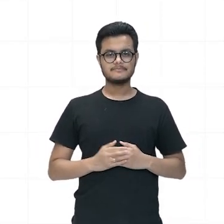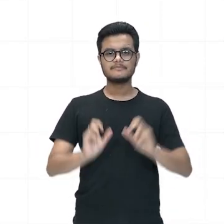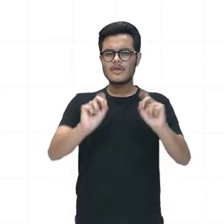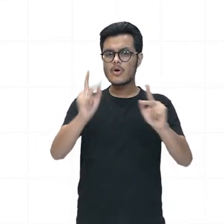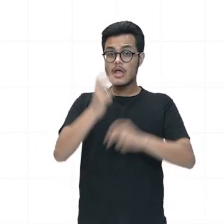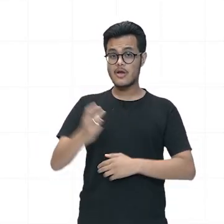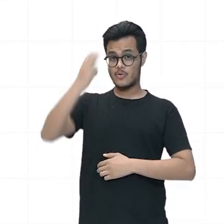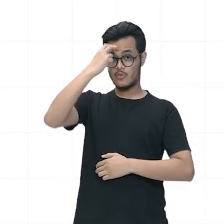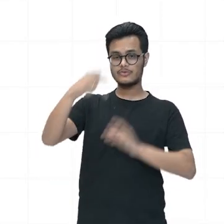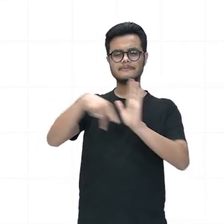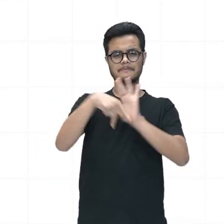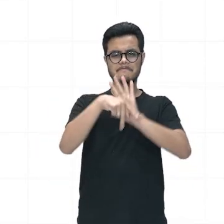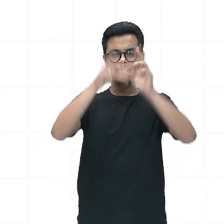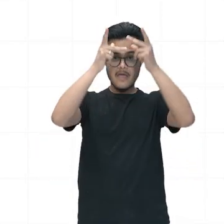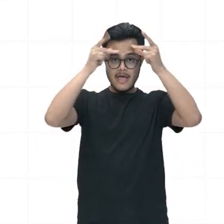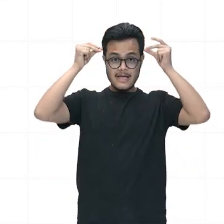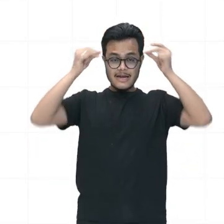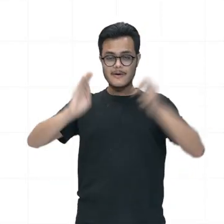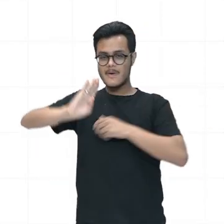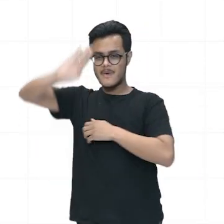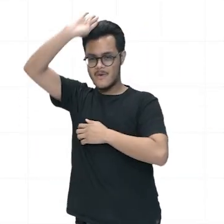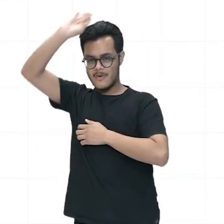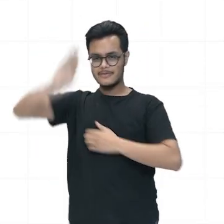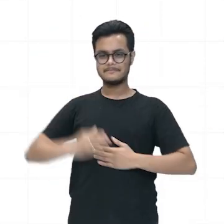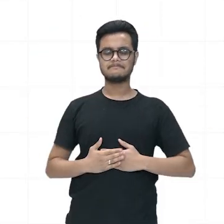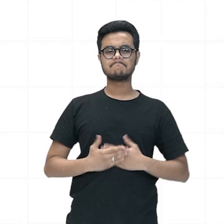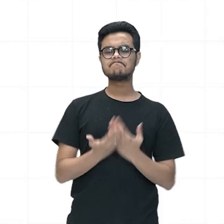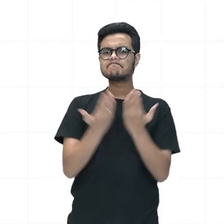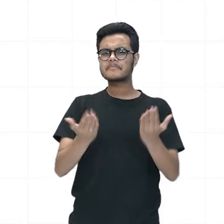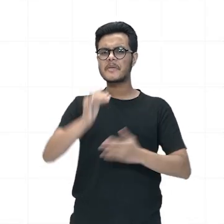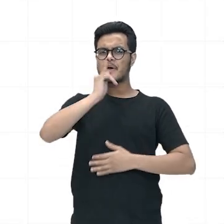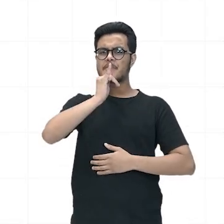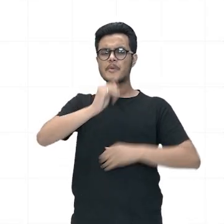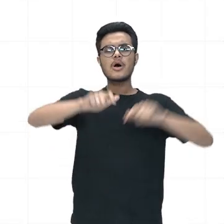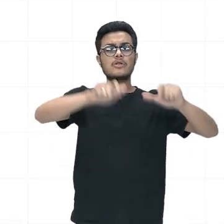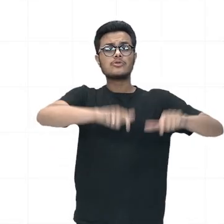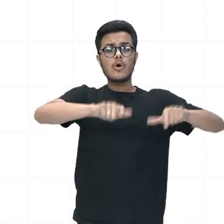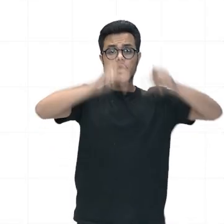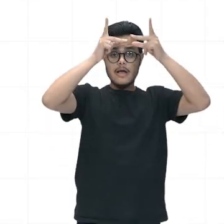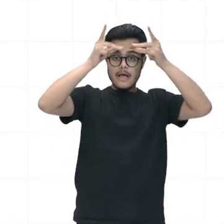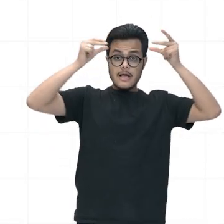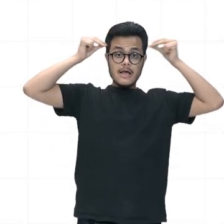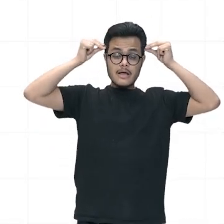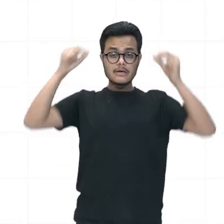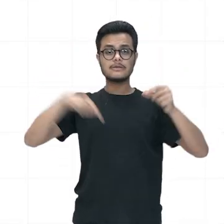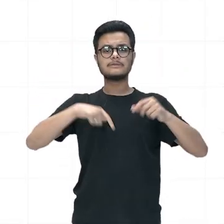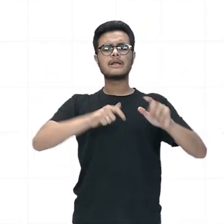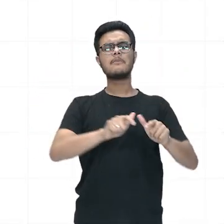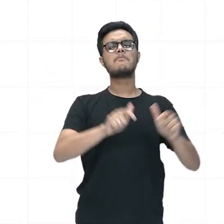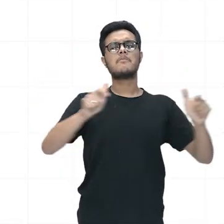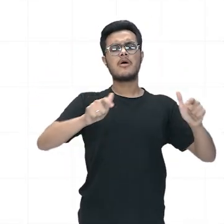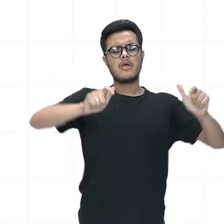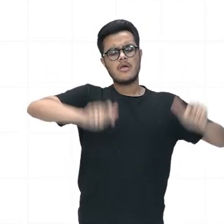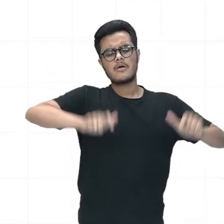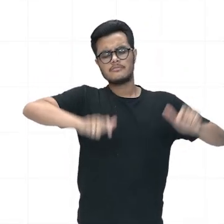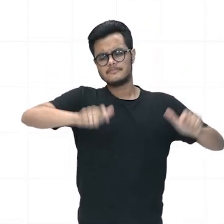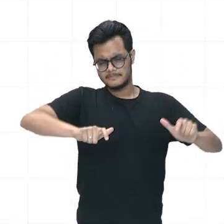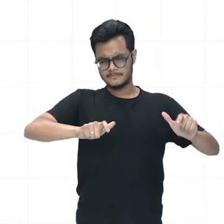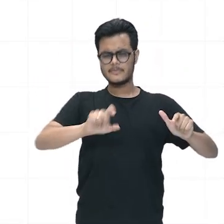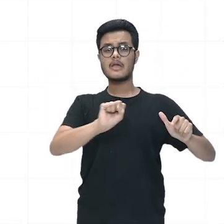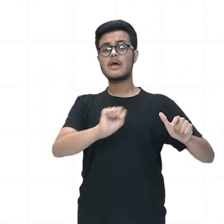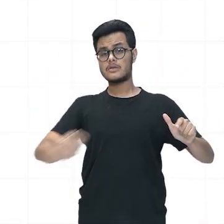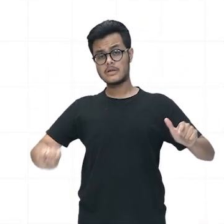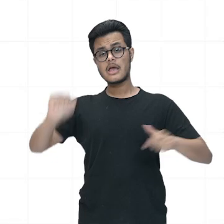cultura greco-romana. A Grécia Antiga localiza-se, em sua maior parte, no sudeste